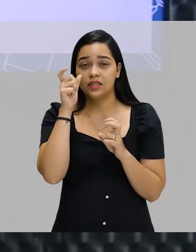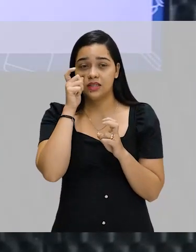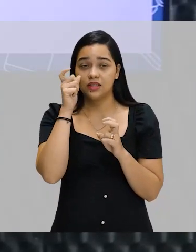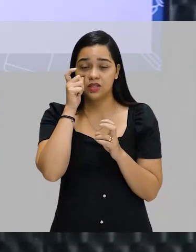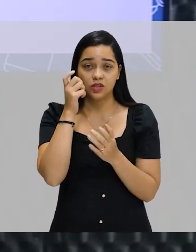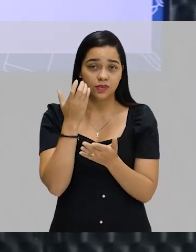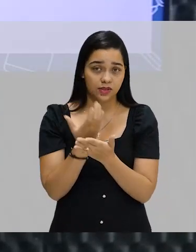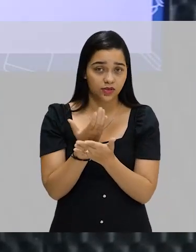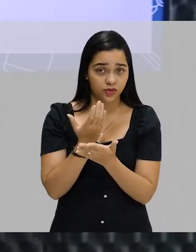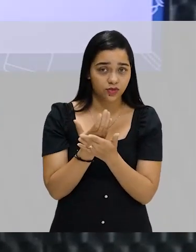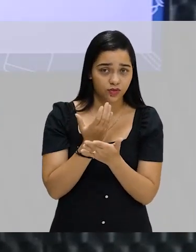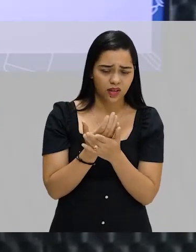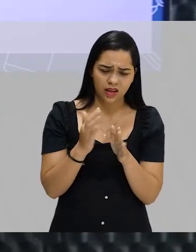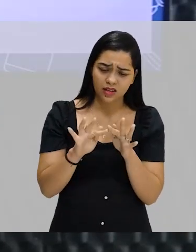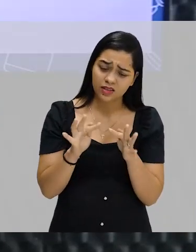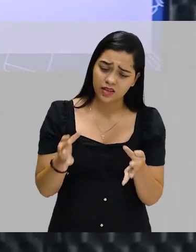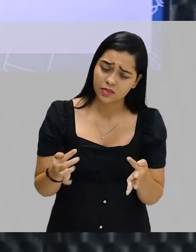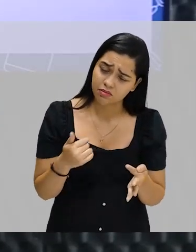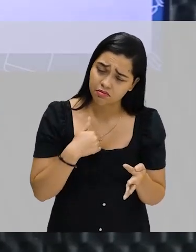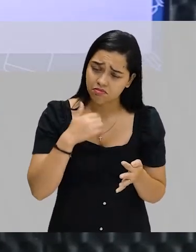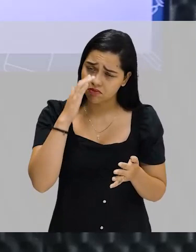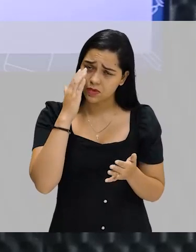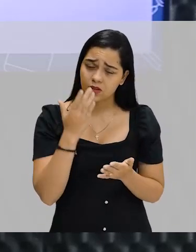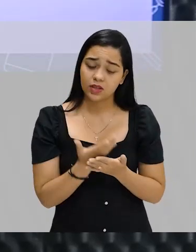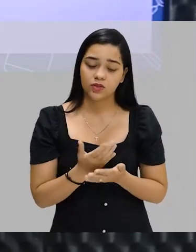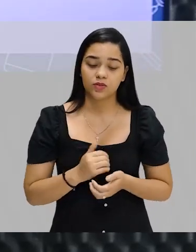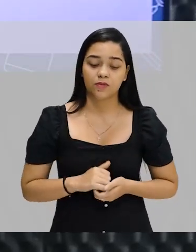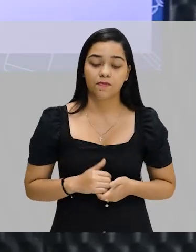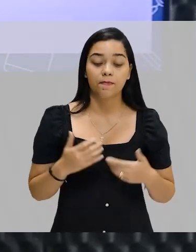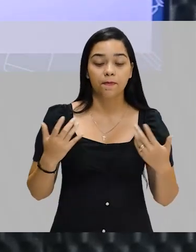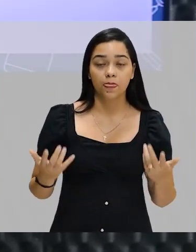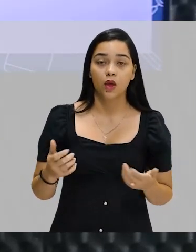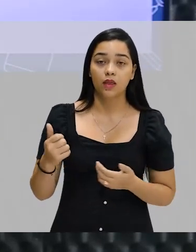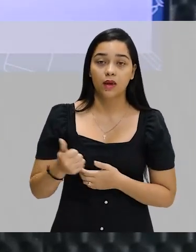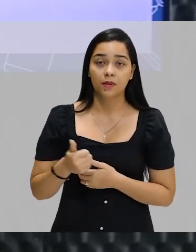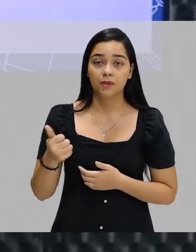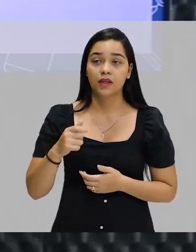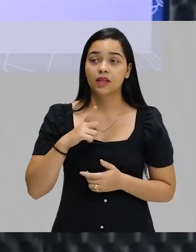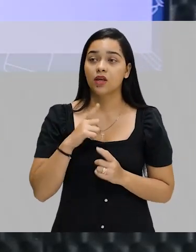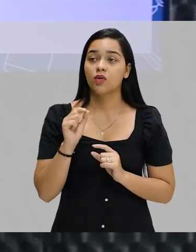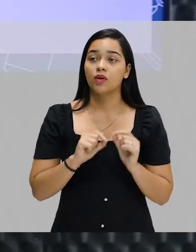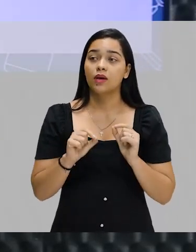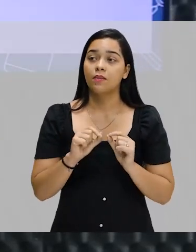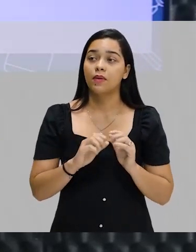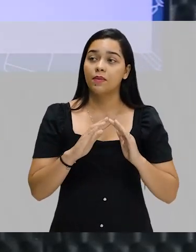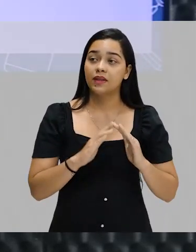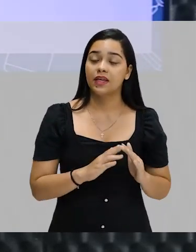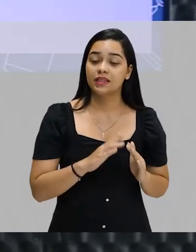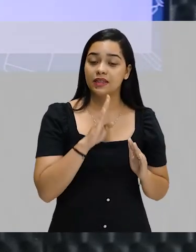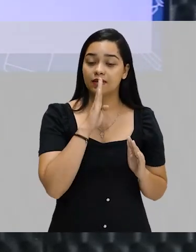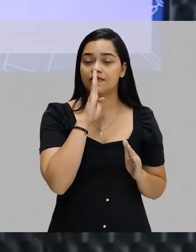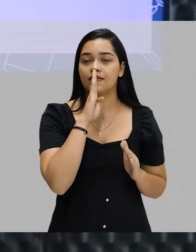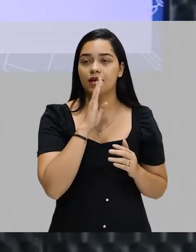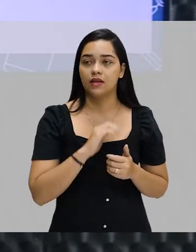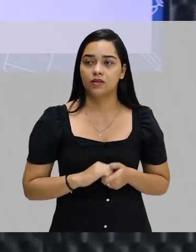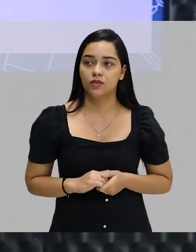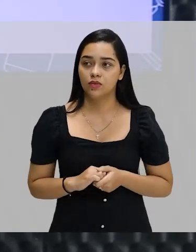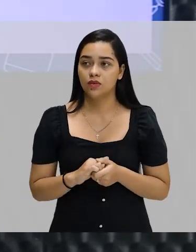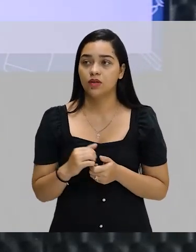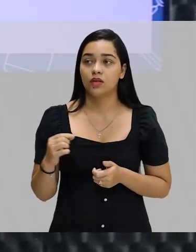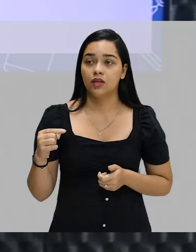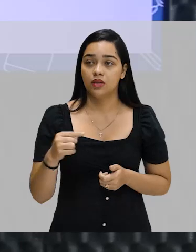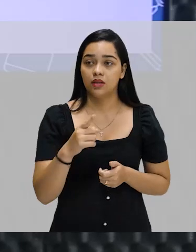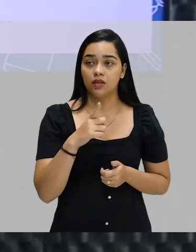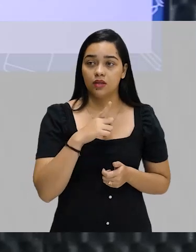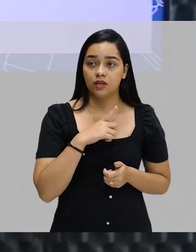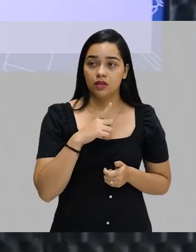né? Bem simples, bem eu acho, né? Bem corriqueiro. Então aqui na primeira eu tenho assim, ó, ele permanece muito calado. Eu